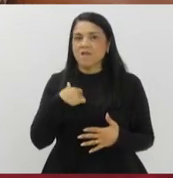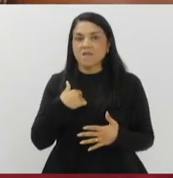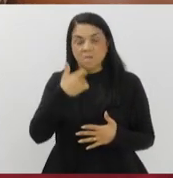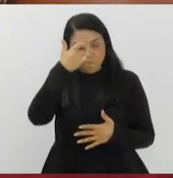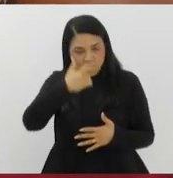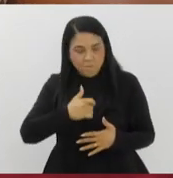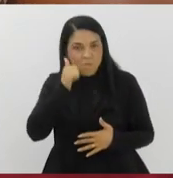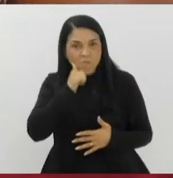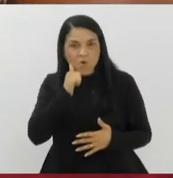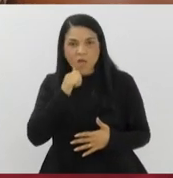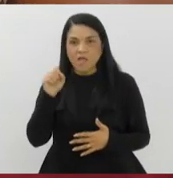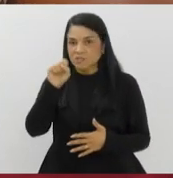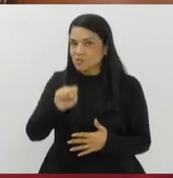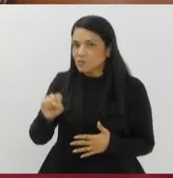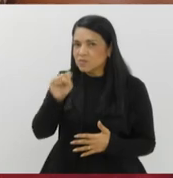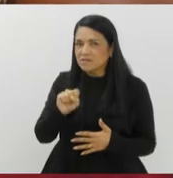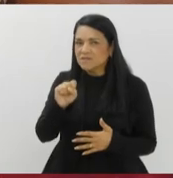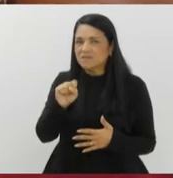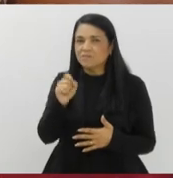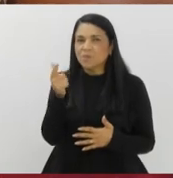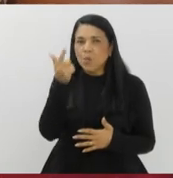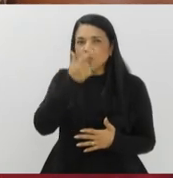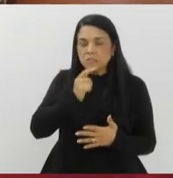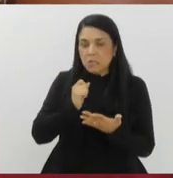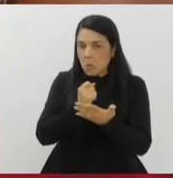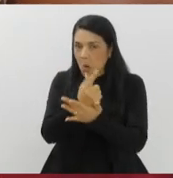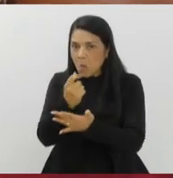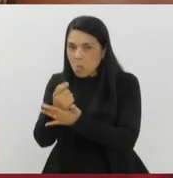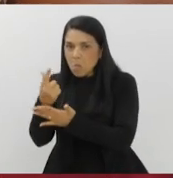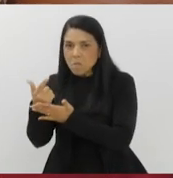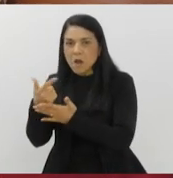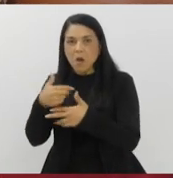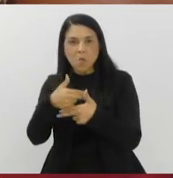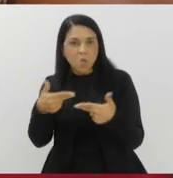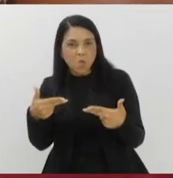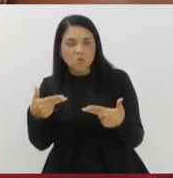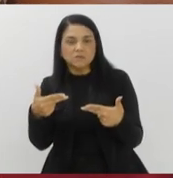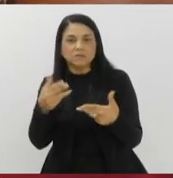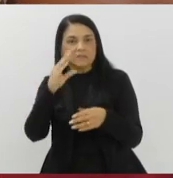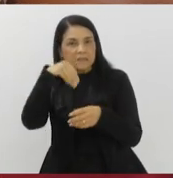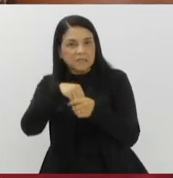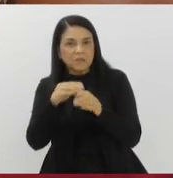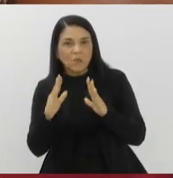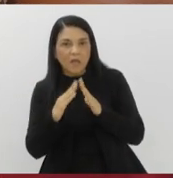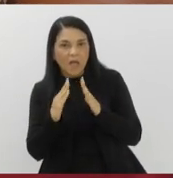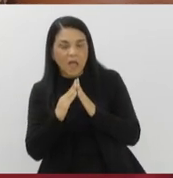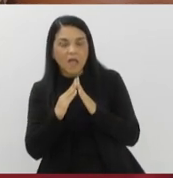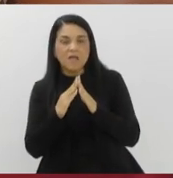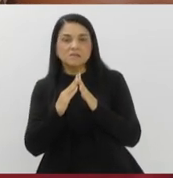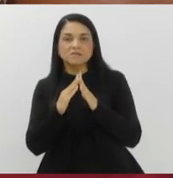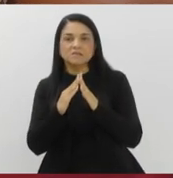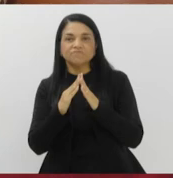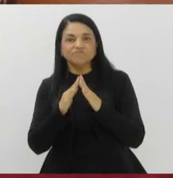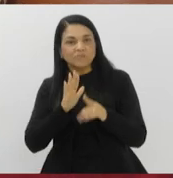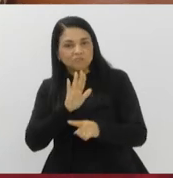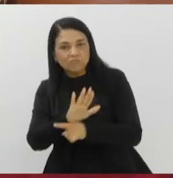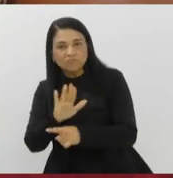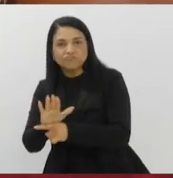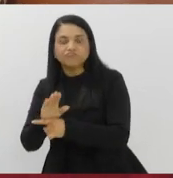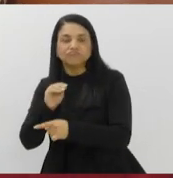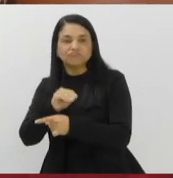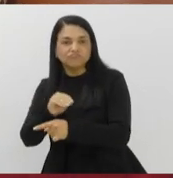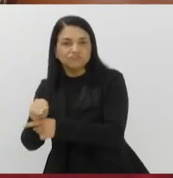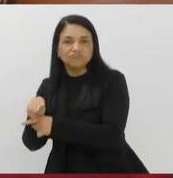solo, trazer o produto para dentro da sua casa e poder estar lá dando e, como é que se diz, alimentando seu filho. Isso é